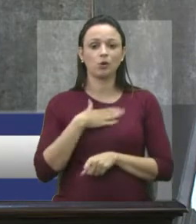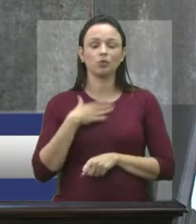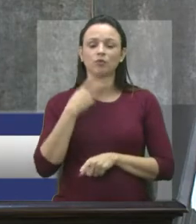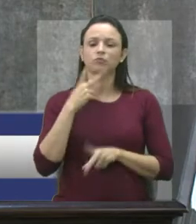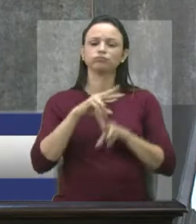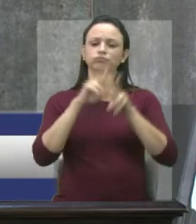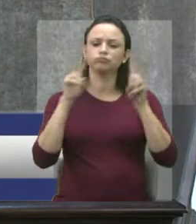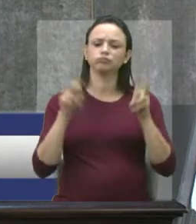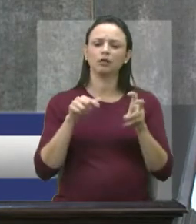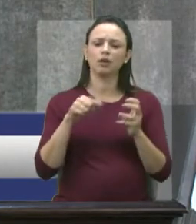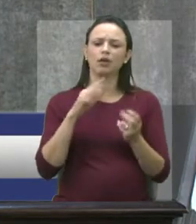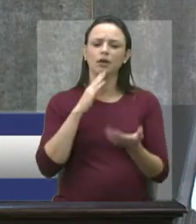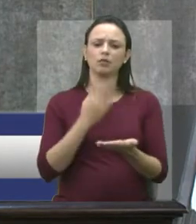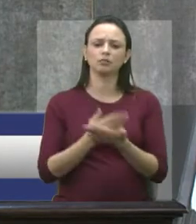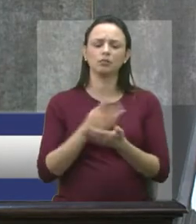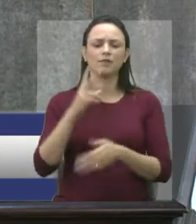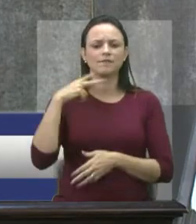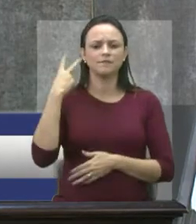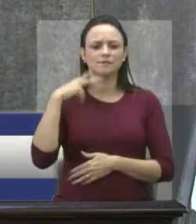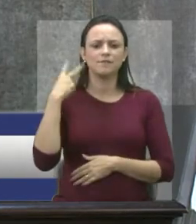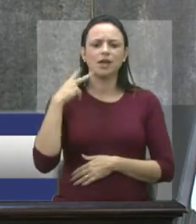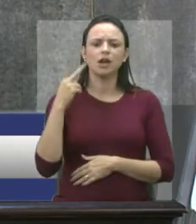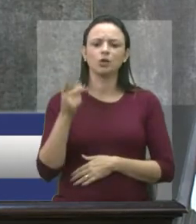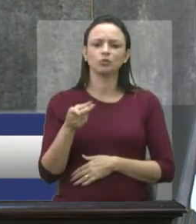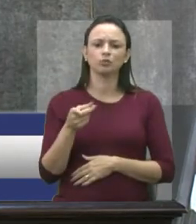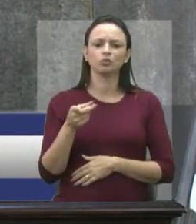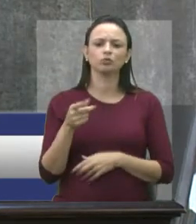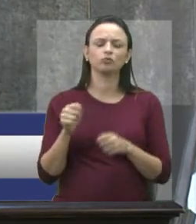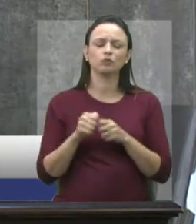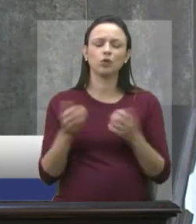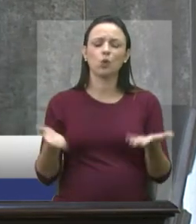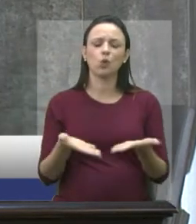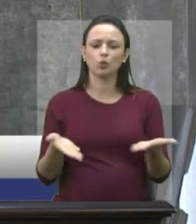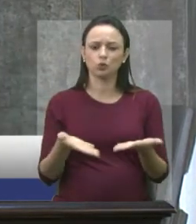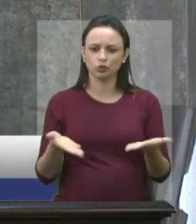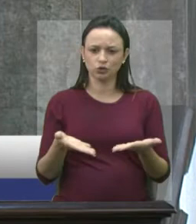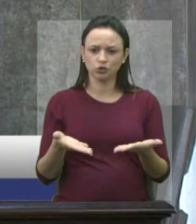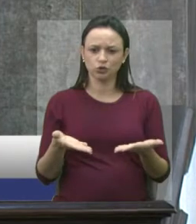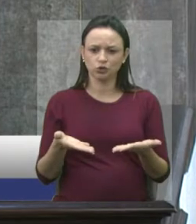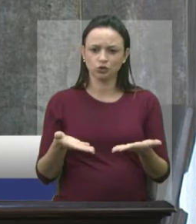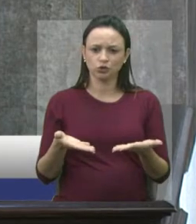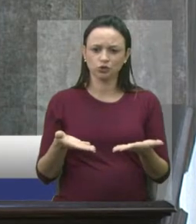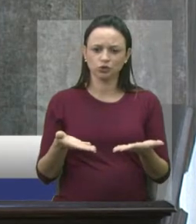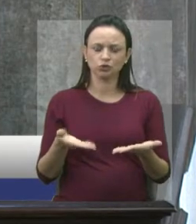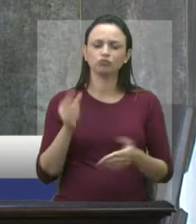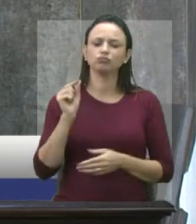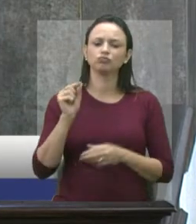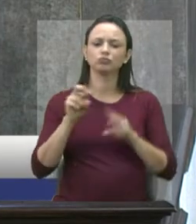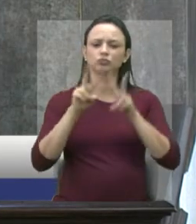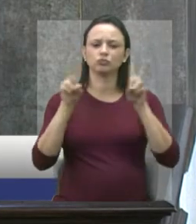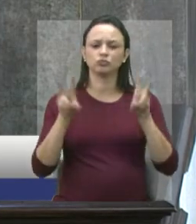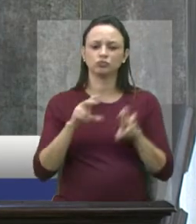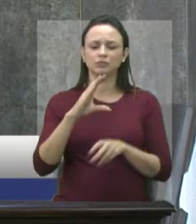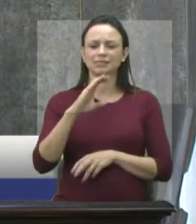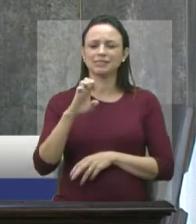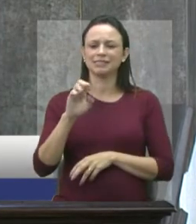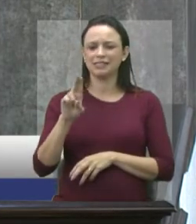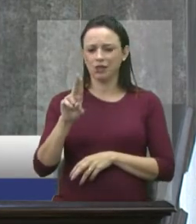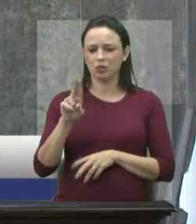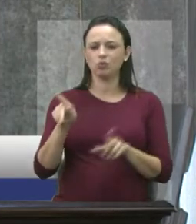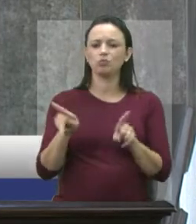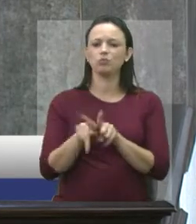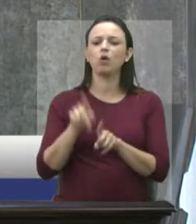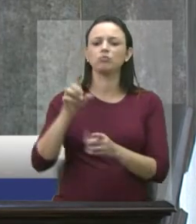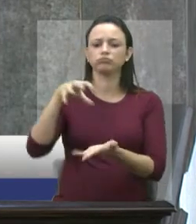de um dos requerimentos aqui do nobre vereador que entrou nessa casa hoje. A respeito do CEL, que é o Centro